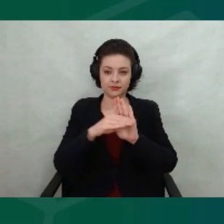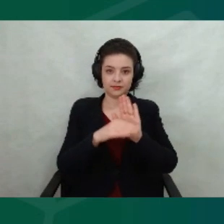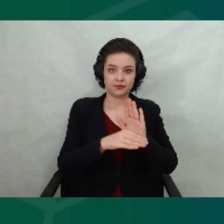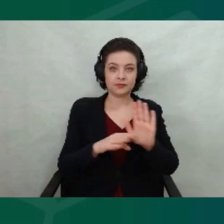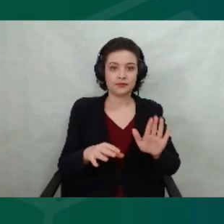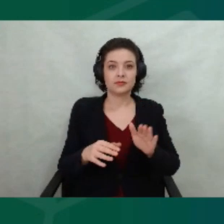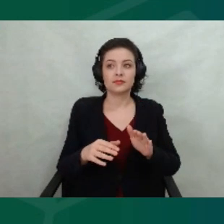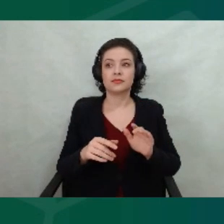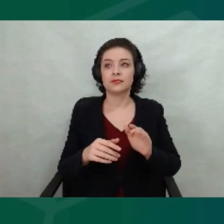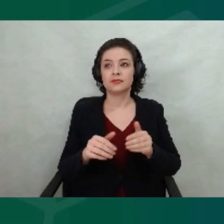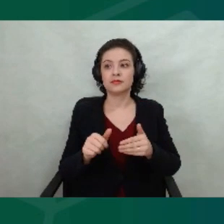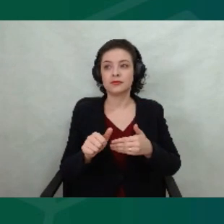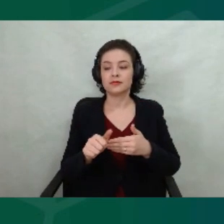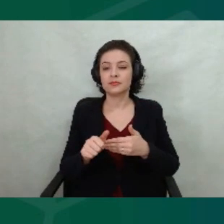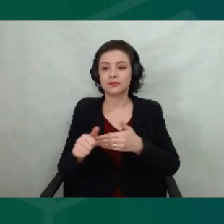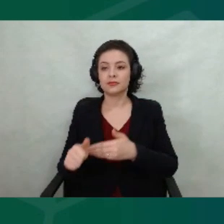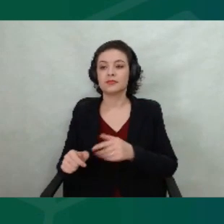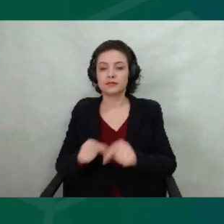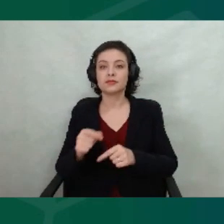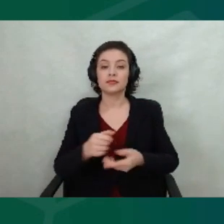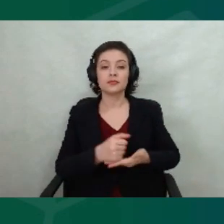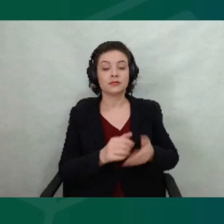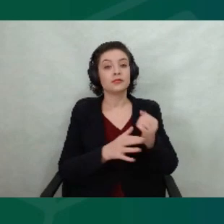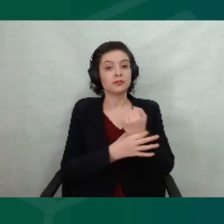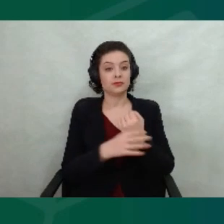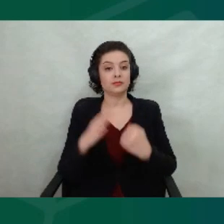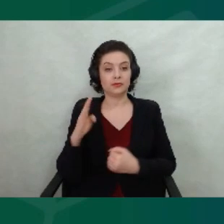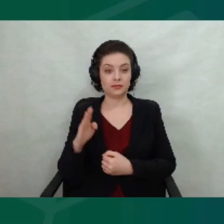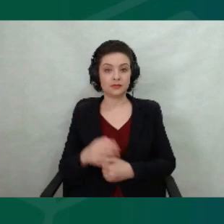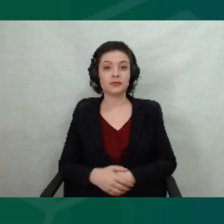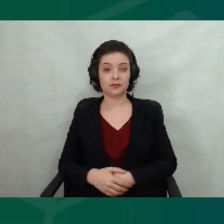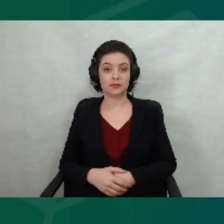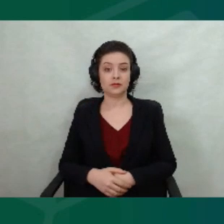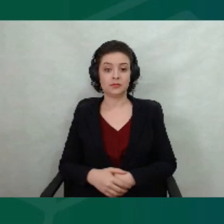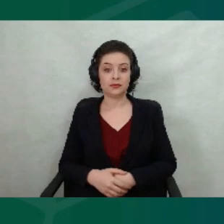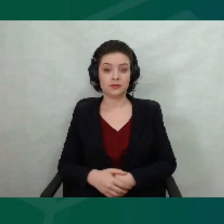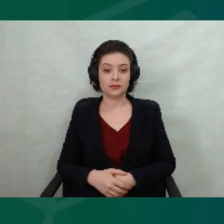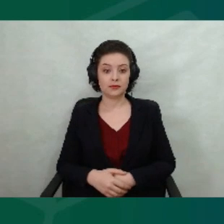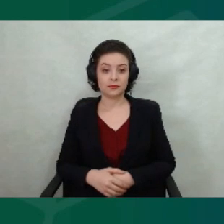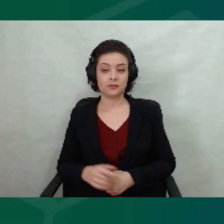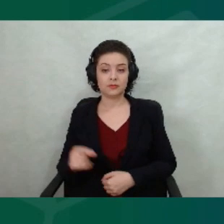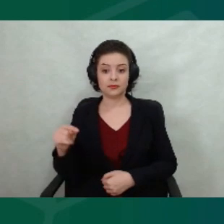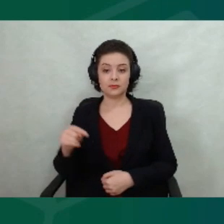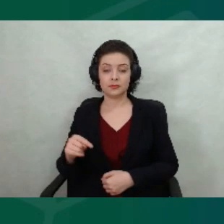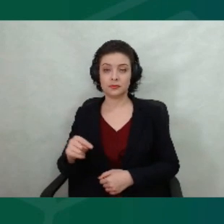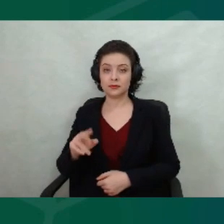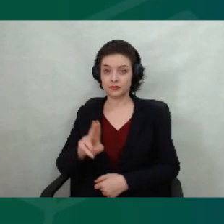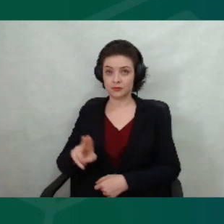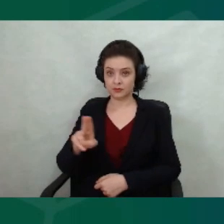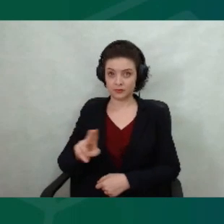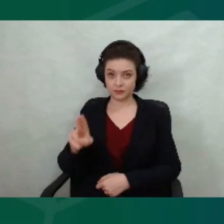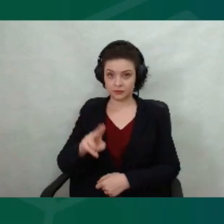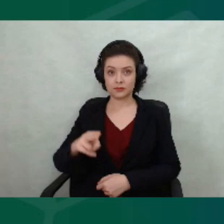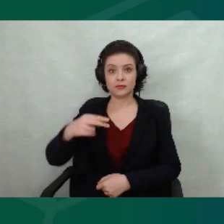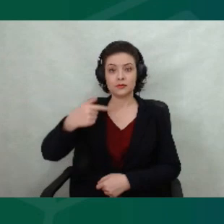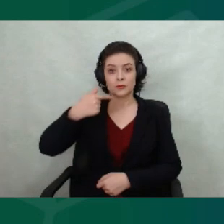claro, essa biossegurança. Aqui é a utilização desse suctor de saliva embebido